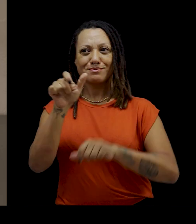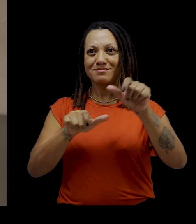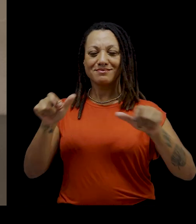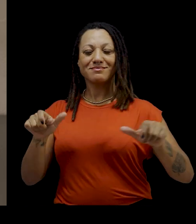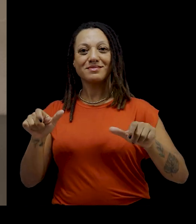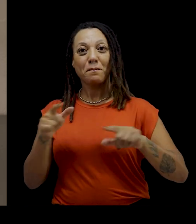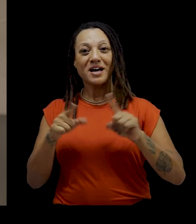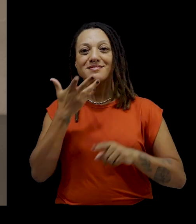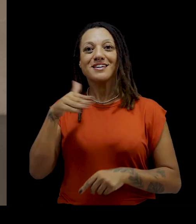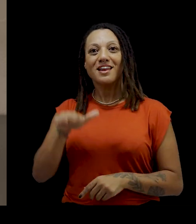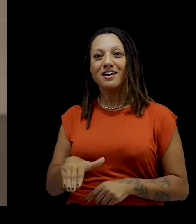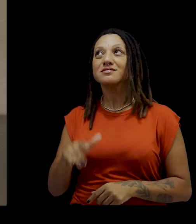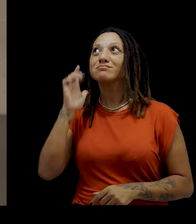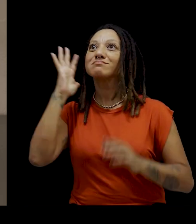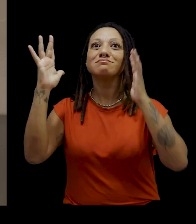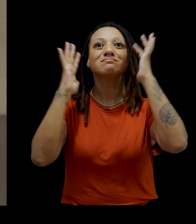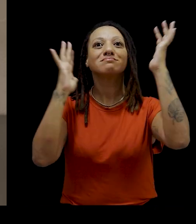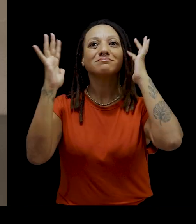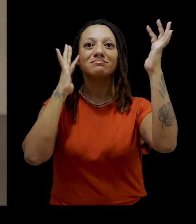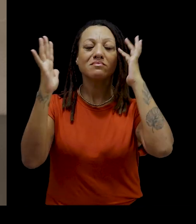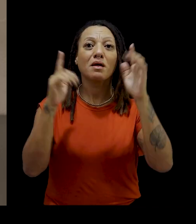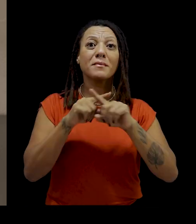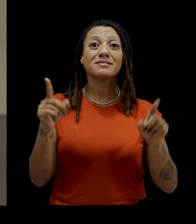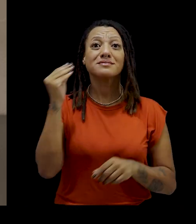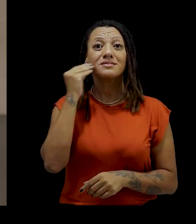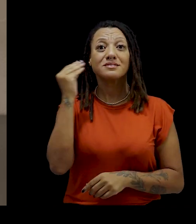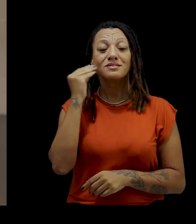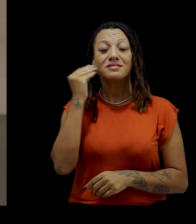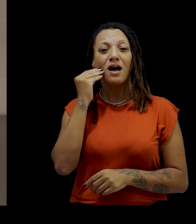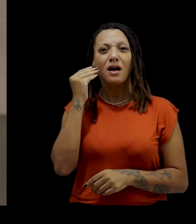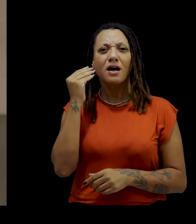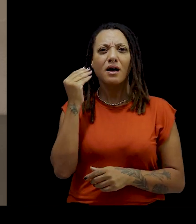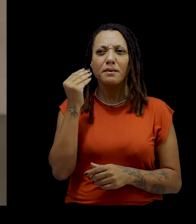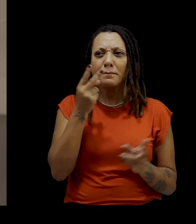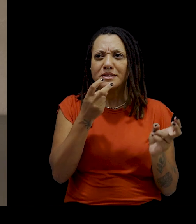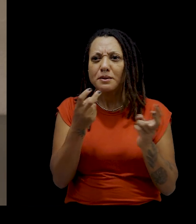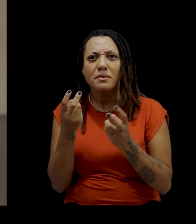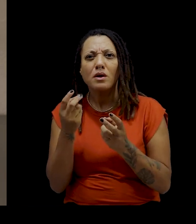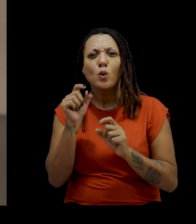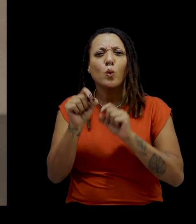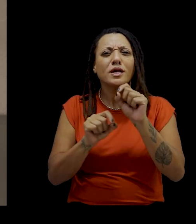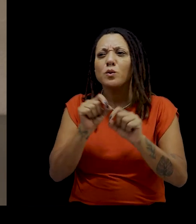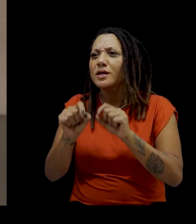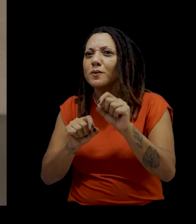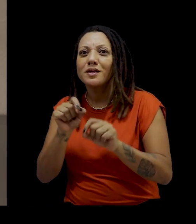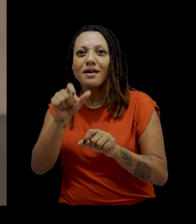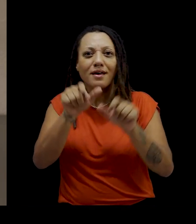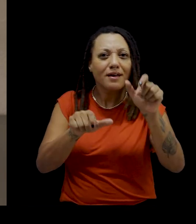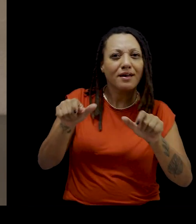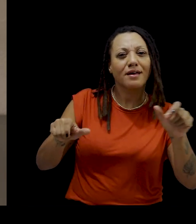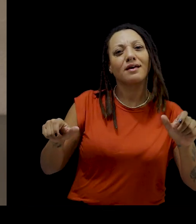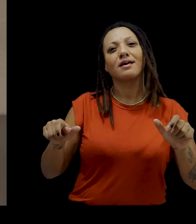do meu imaginário enquanto criança. Mas tentar meio traçar o que